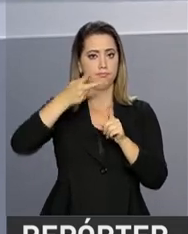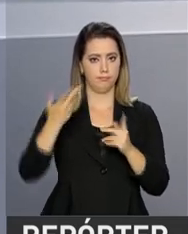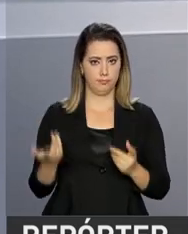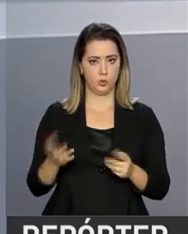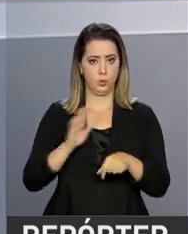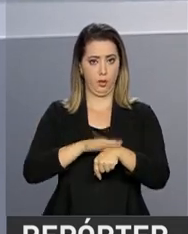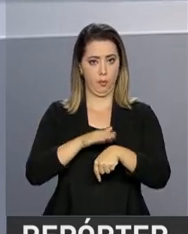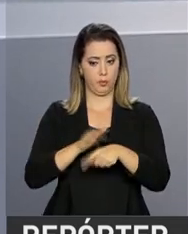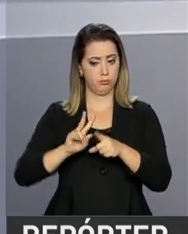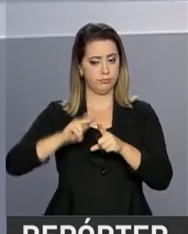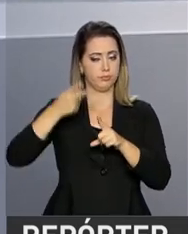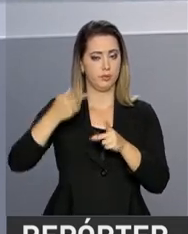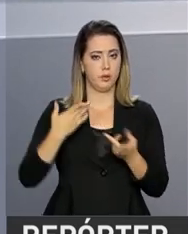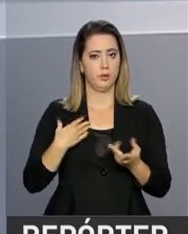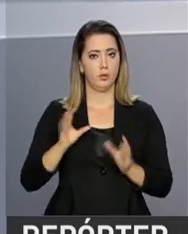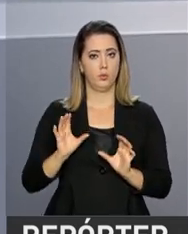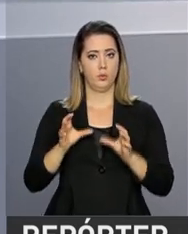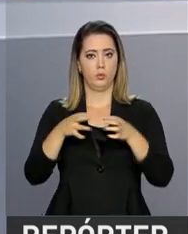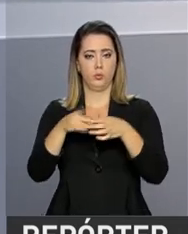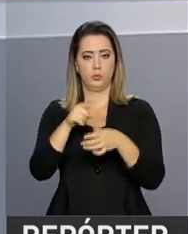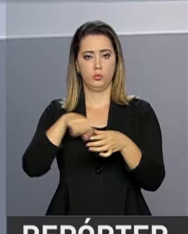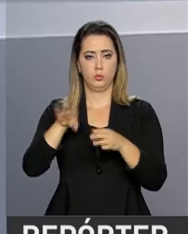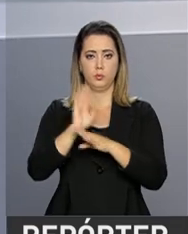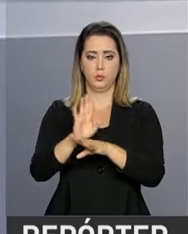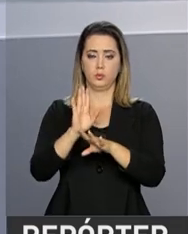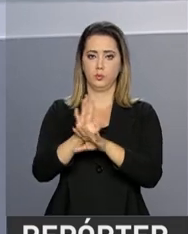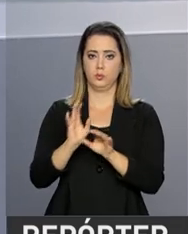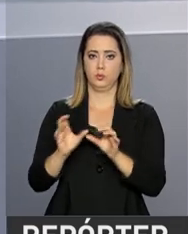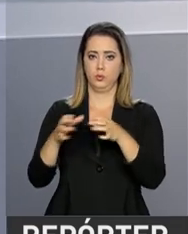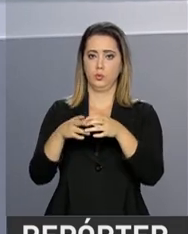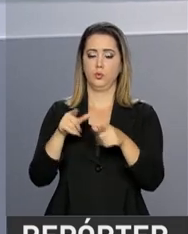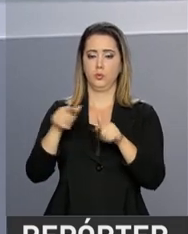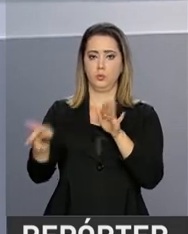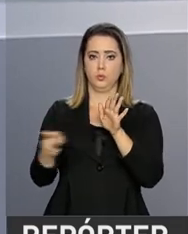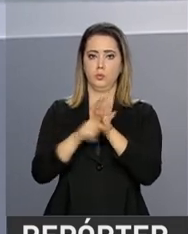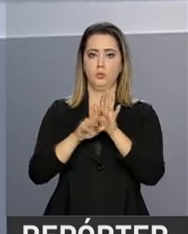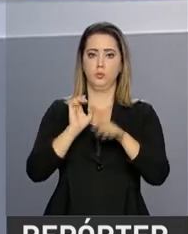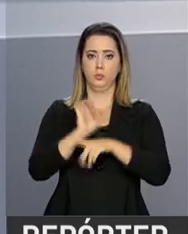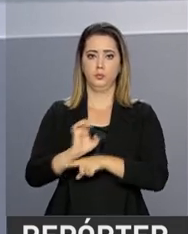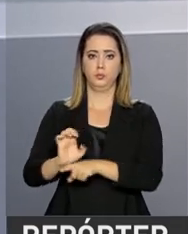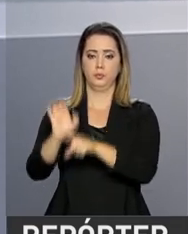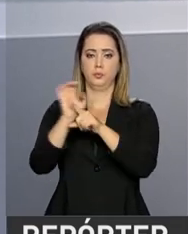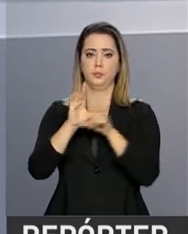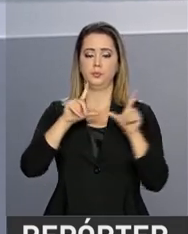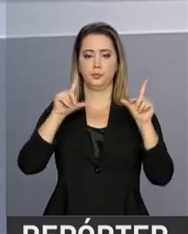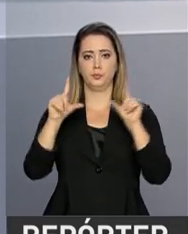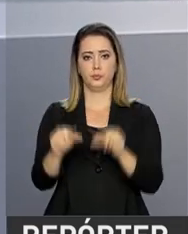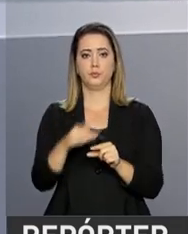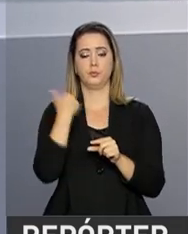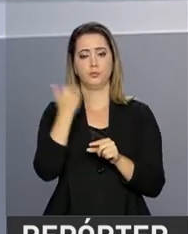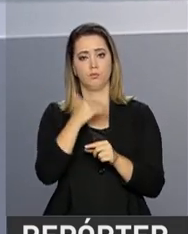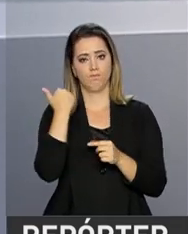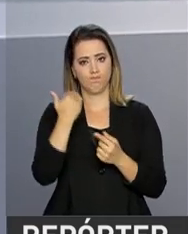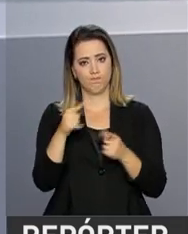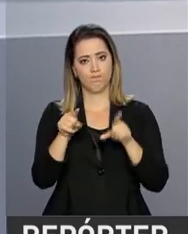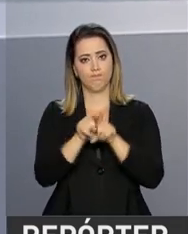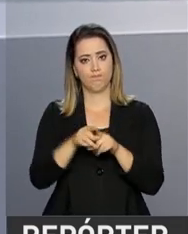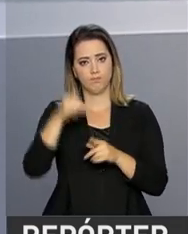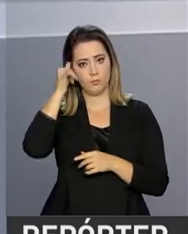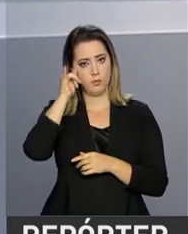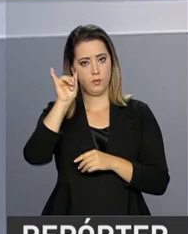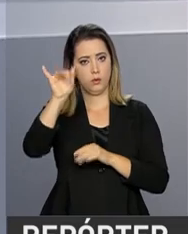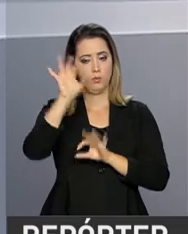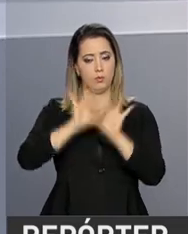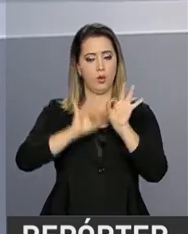Os soldados da Força Nacional vão apoiar as tropas do estado nas ações para reduzir o número de homicídios dolosos e também